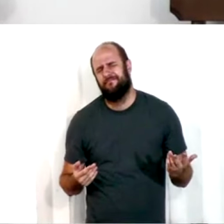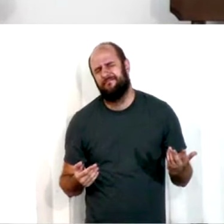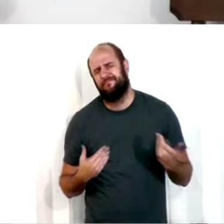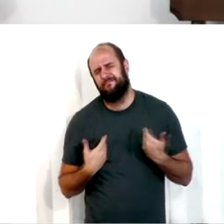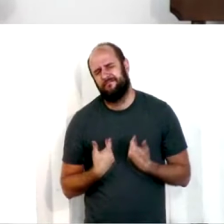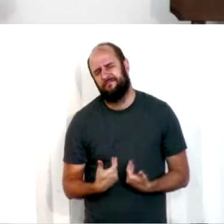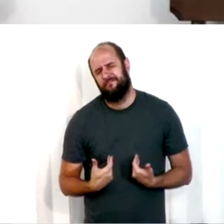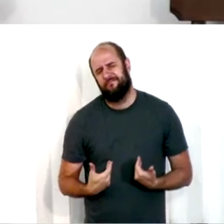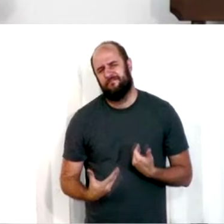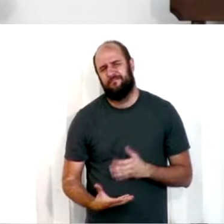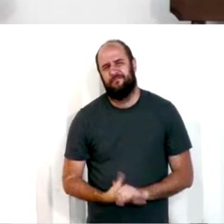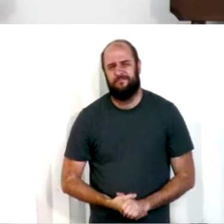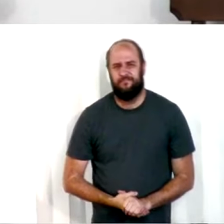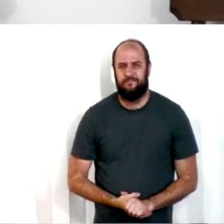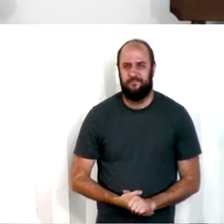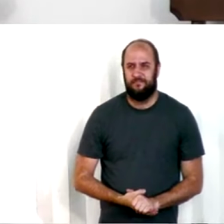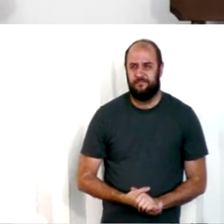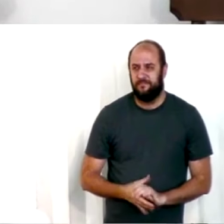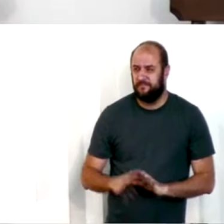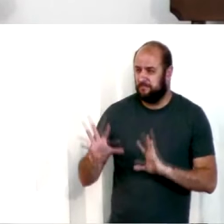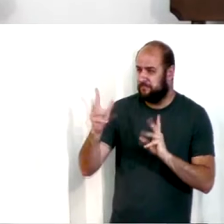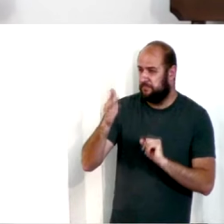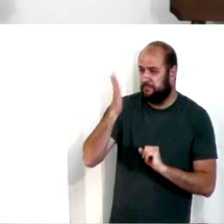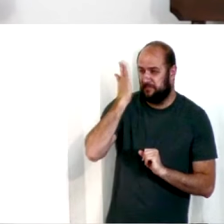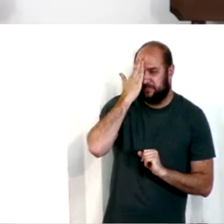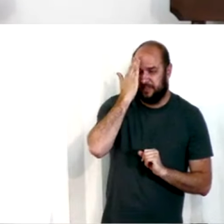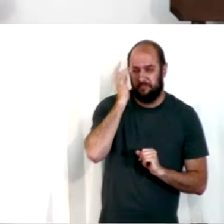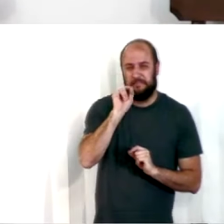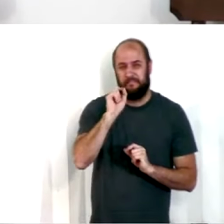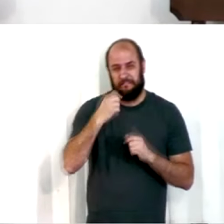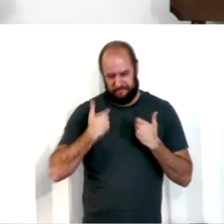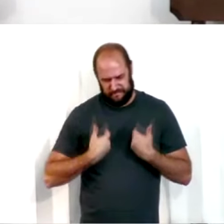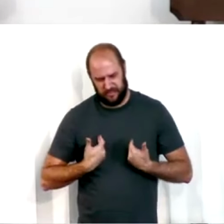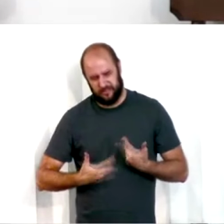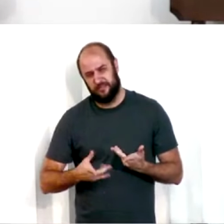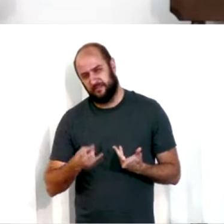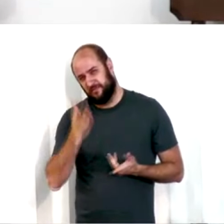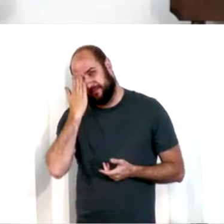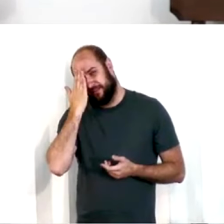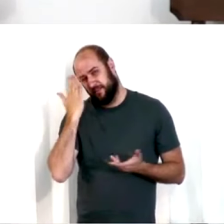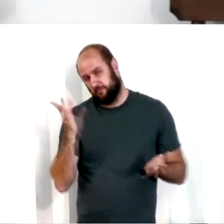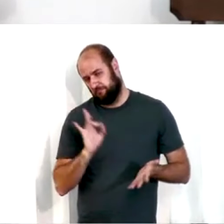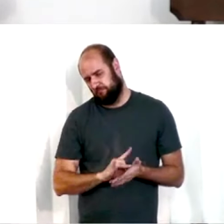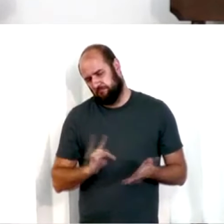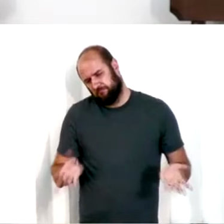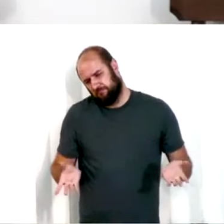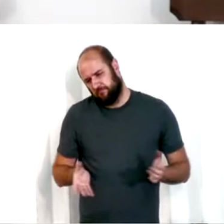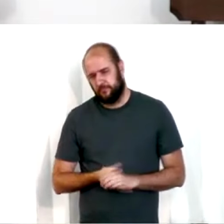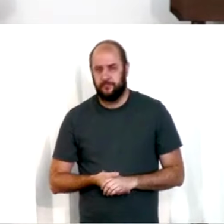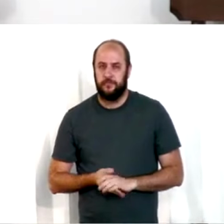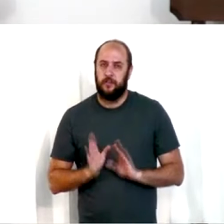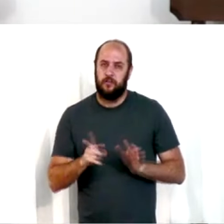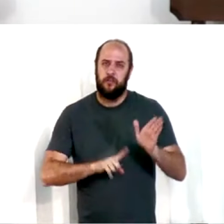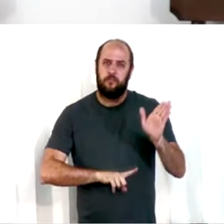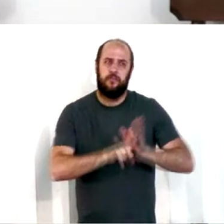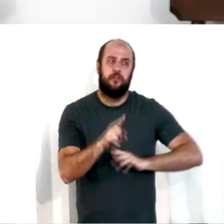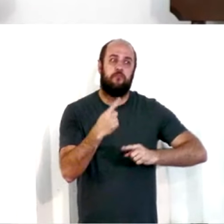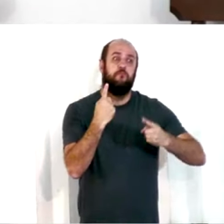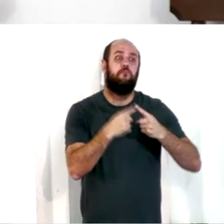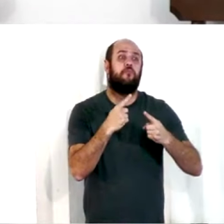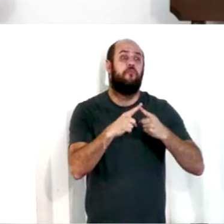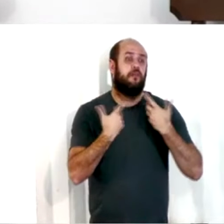cansado. Todo mundo sabe o que é estar cansado, o que é estar fadigado. É verdade. Agora a pergunta é: qual é a razão da sua